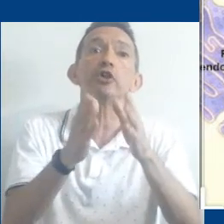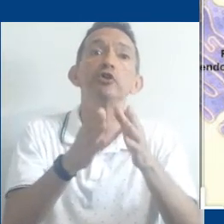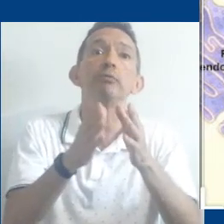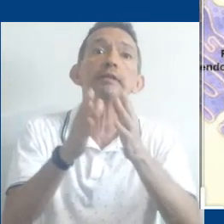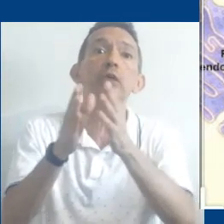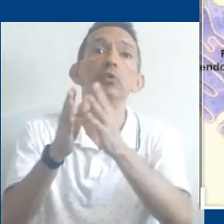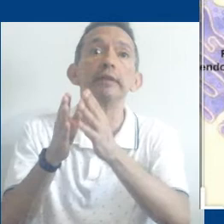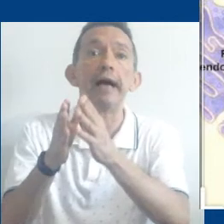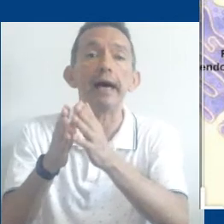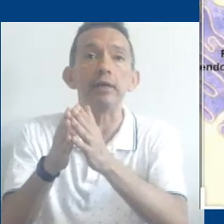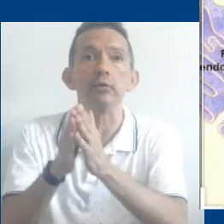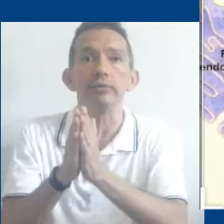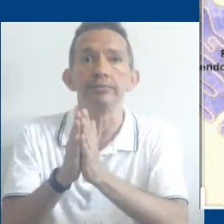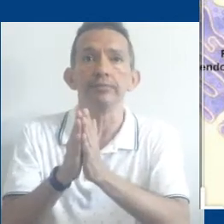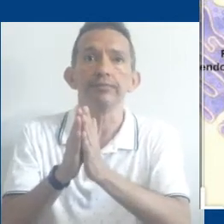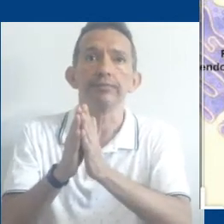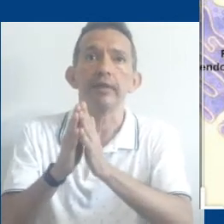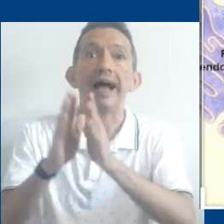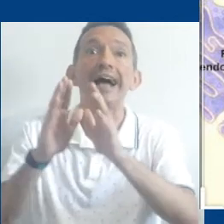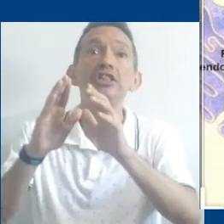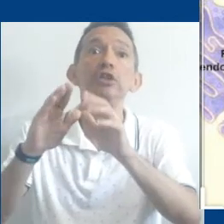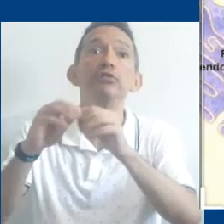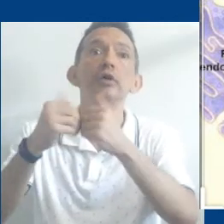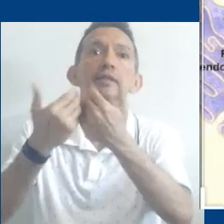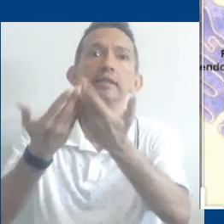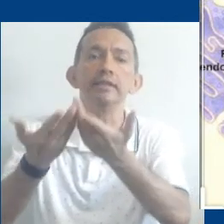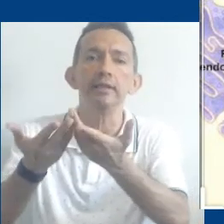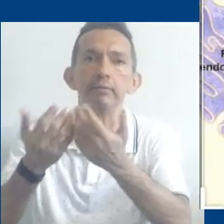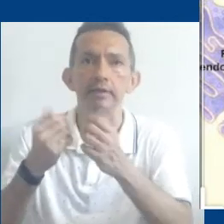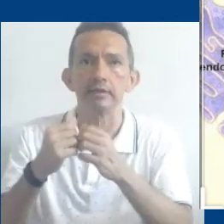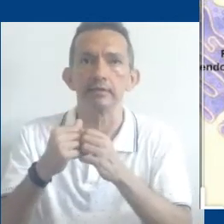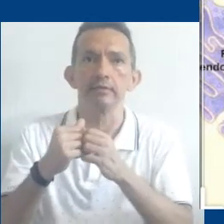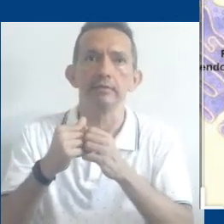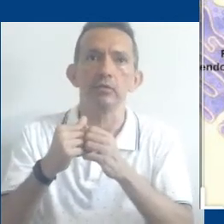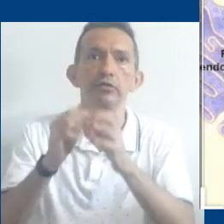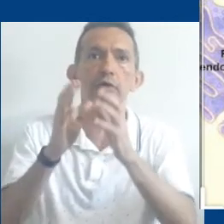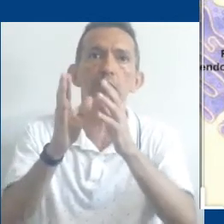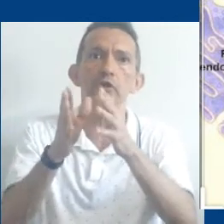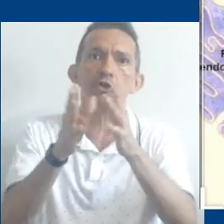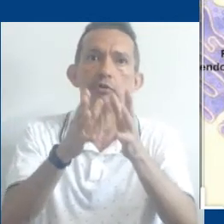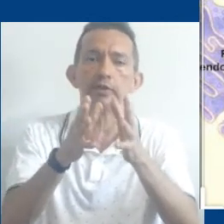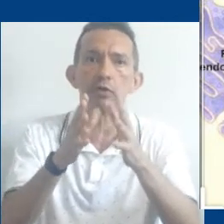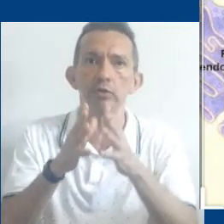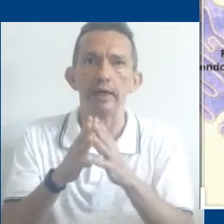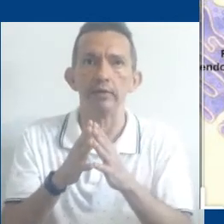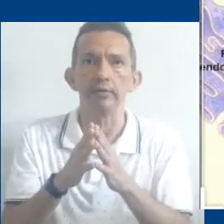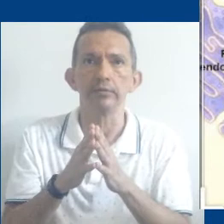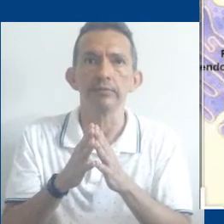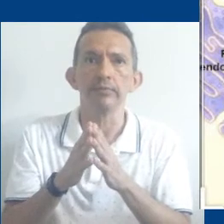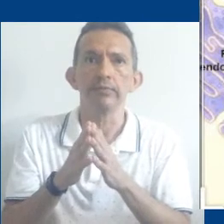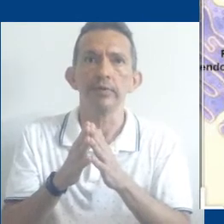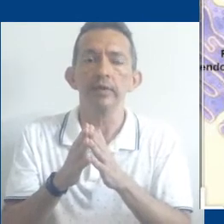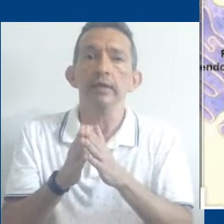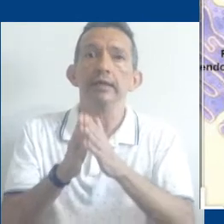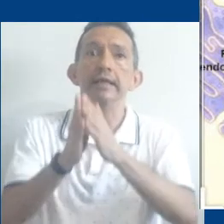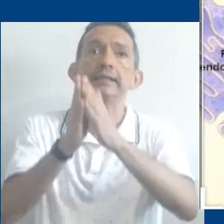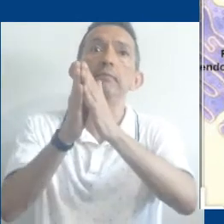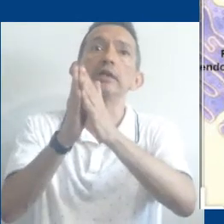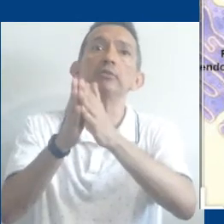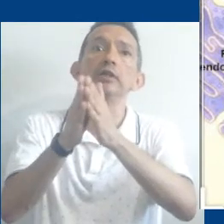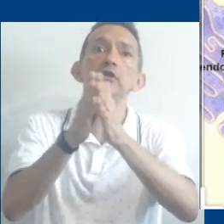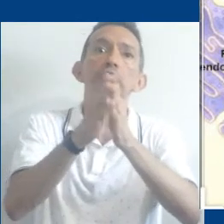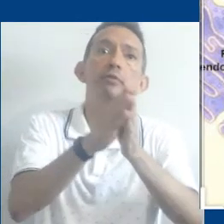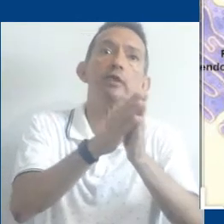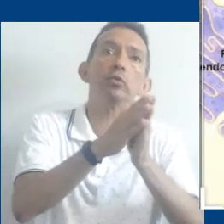de lisossoma secundário. Ativou as enzimas quando formou o lisossoma secundário. E